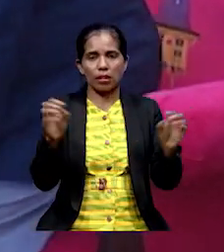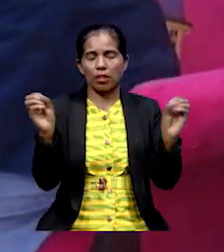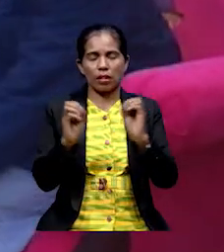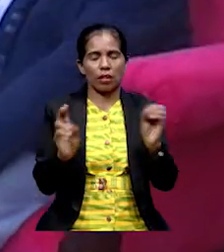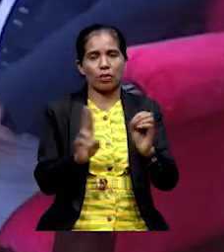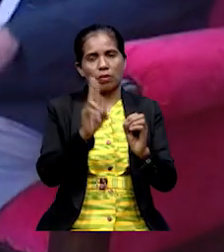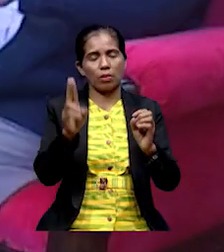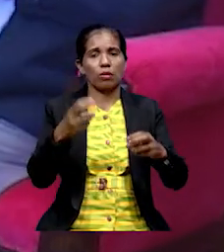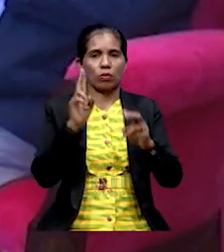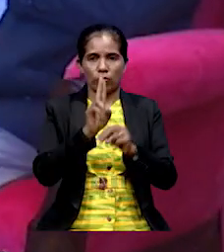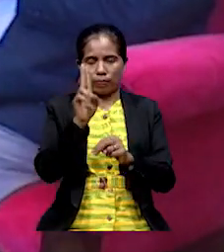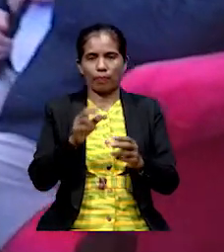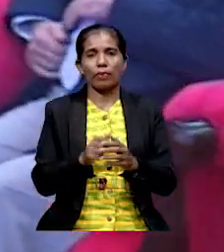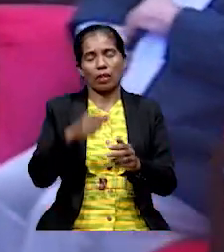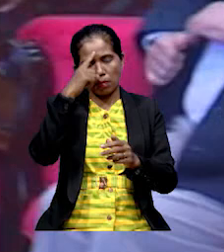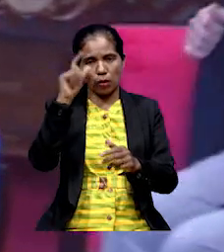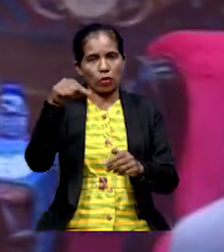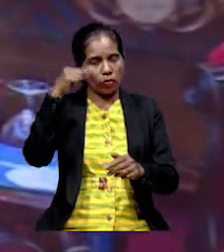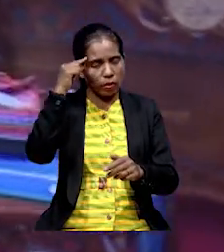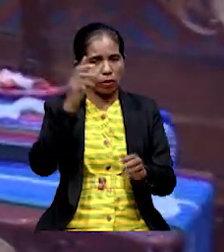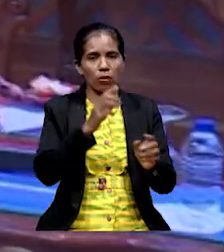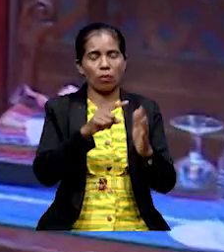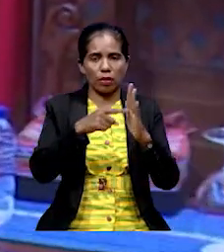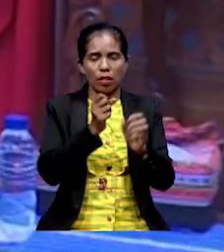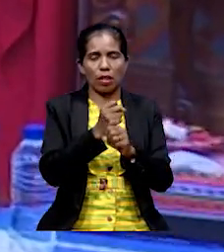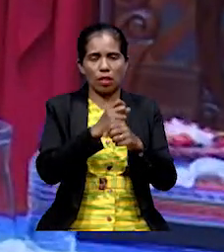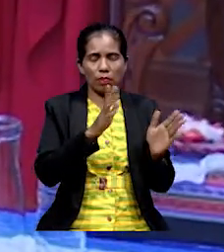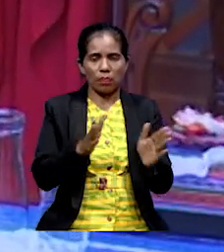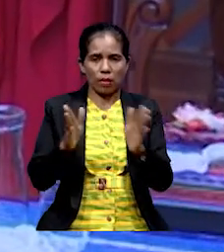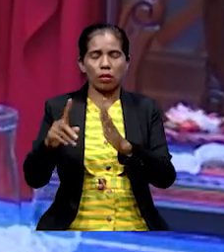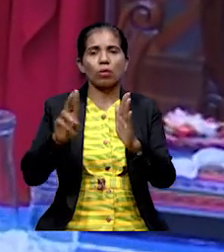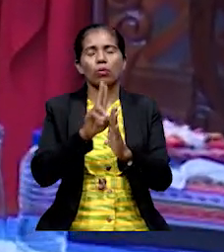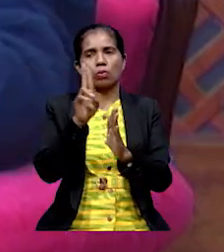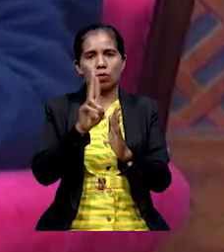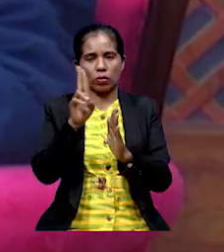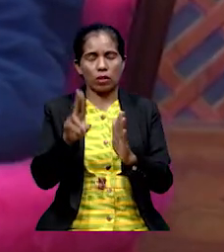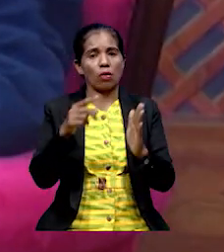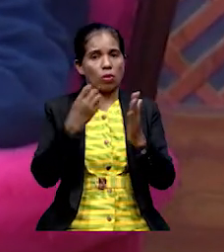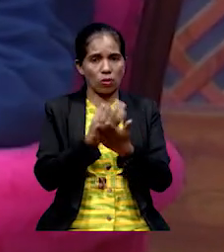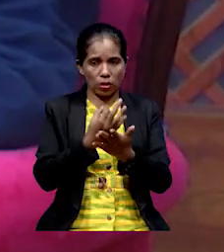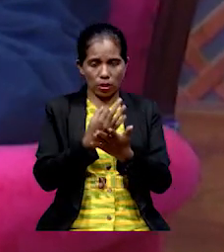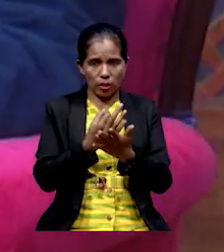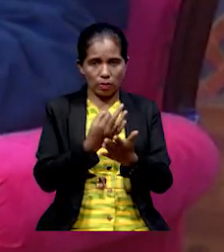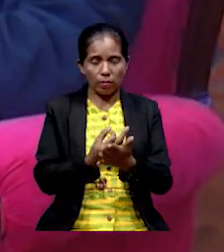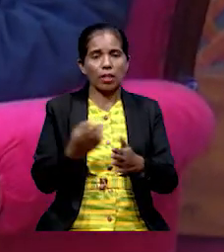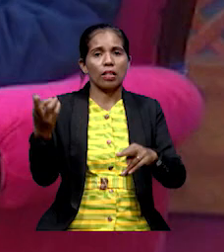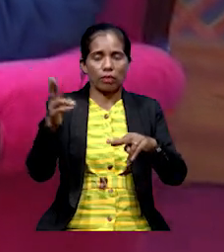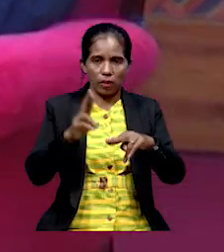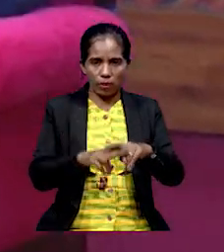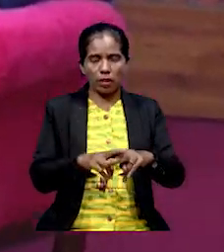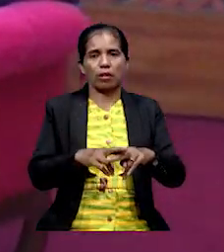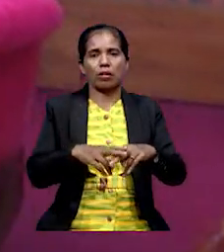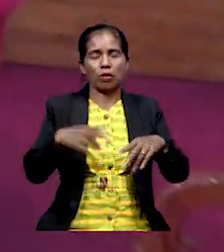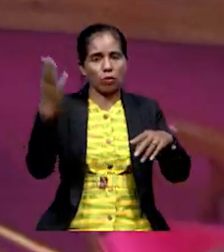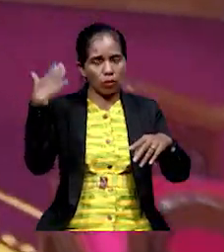Tamba de daune, governo hajuhalo preparativo ato executa orçamento retificativo nebe antes ne ex-presidente